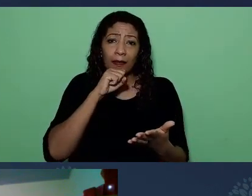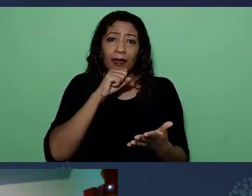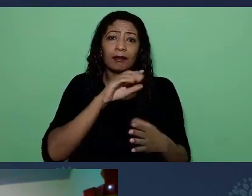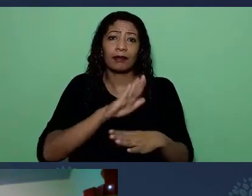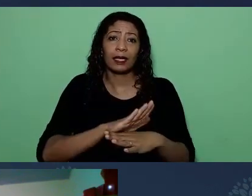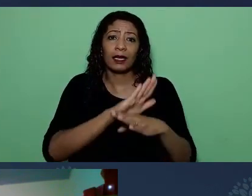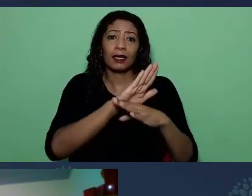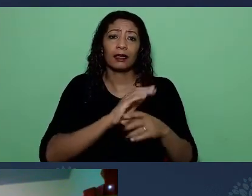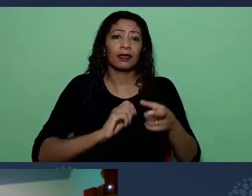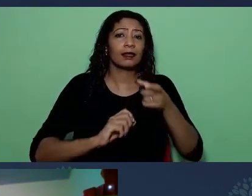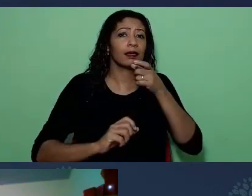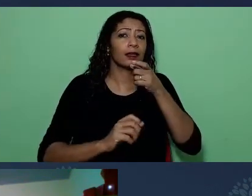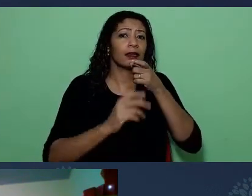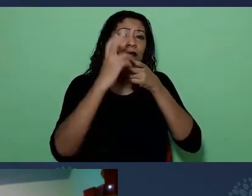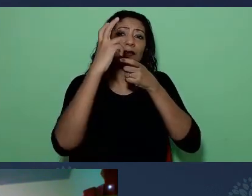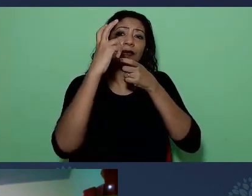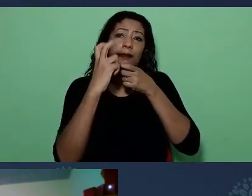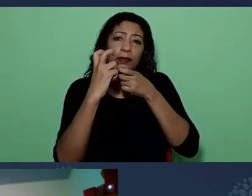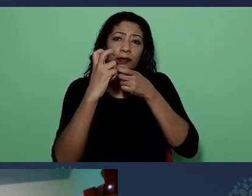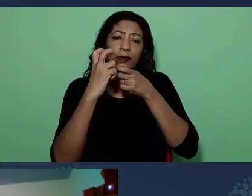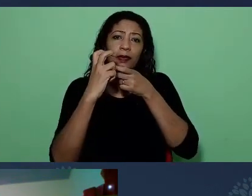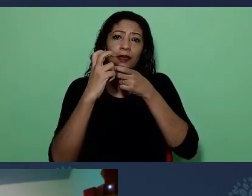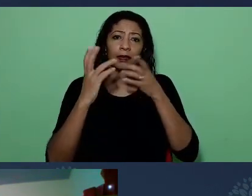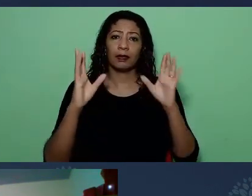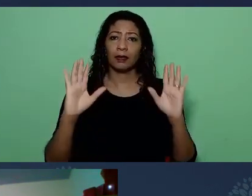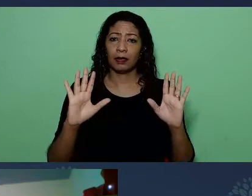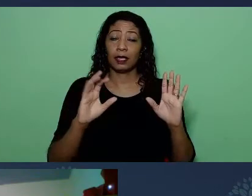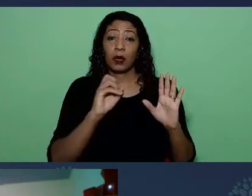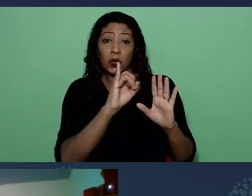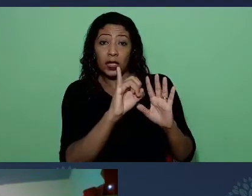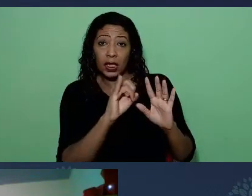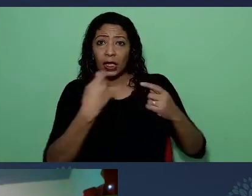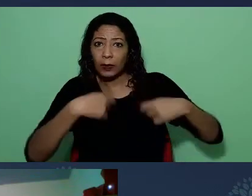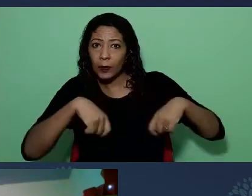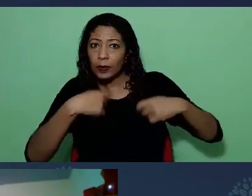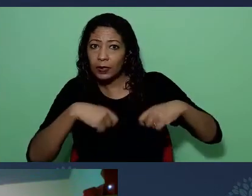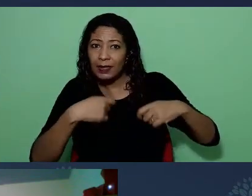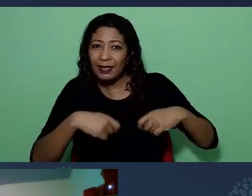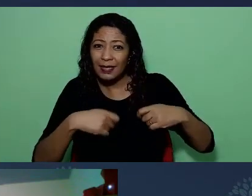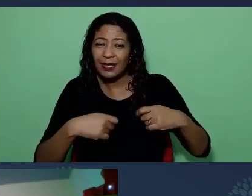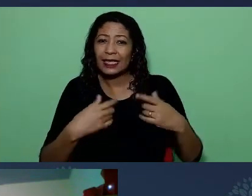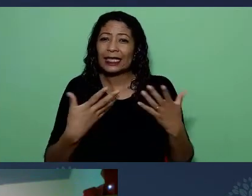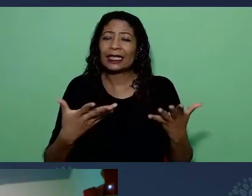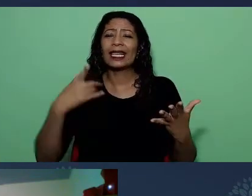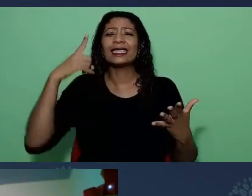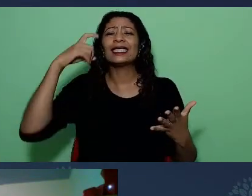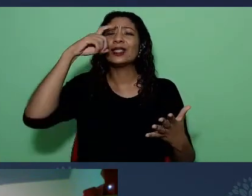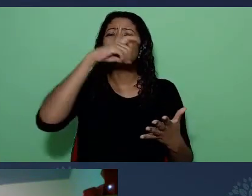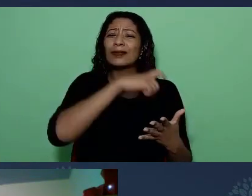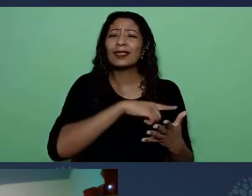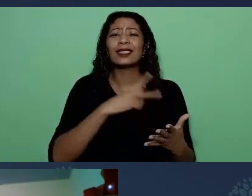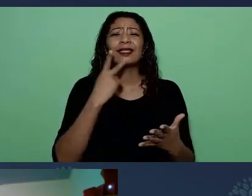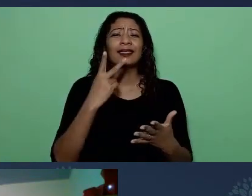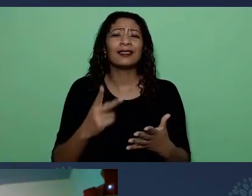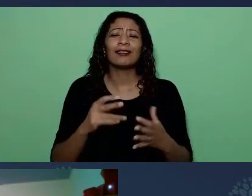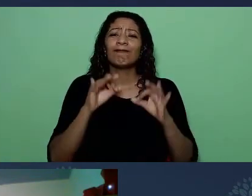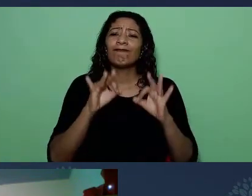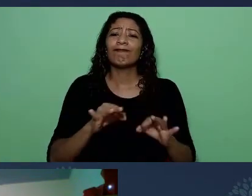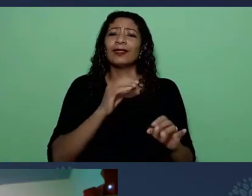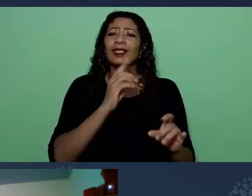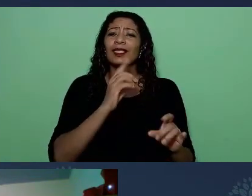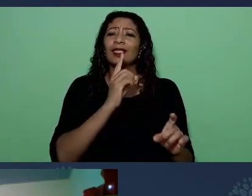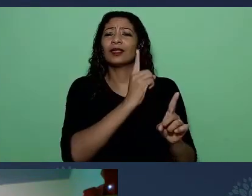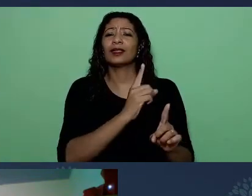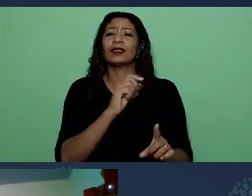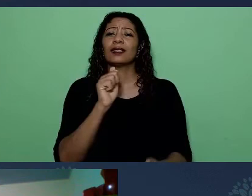Então, a partir de 3 meses, 6 meses, quando for necessário, é difícil a gente afirmar um diagnóstico de